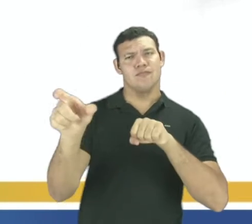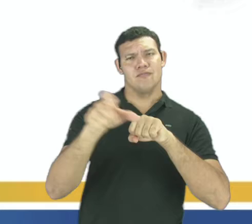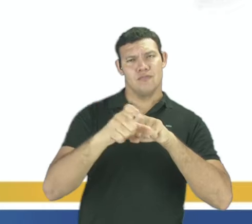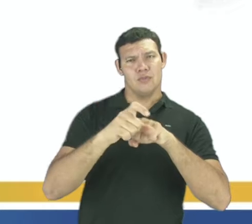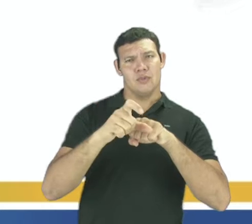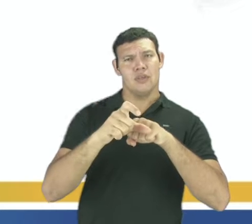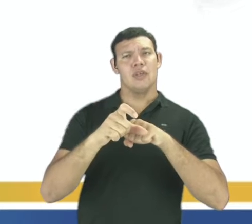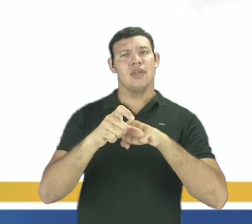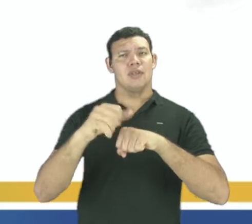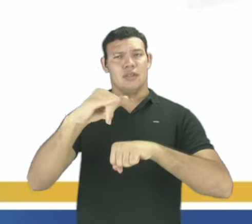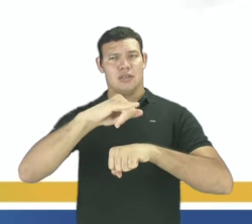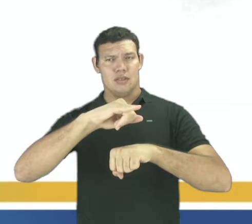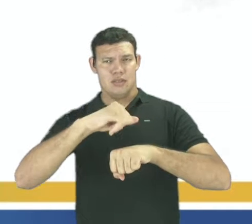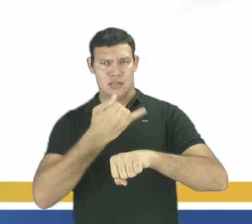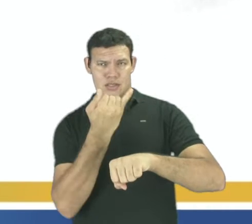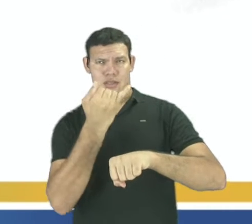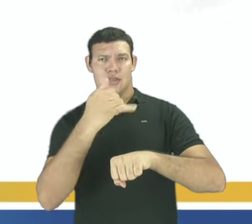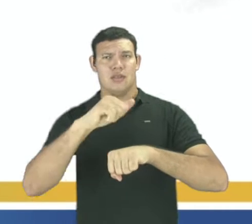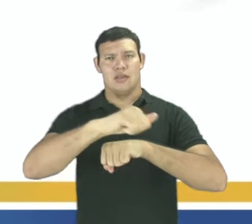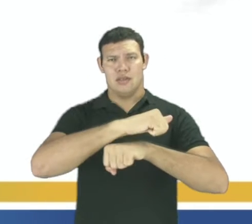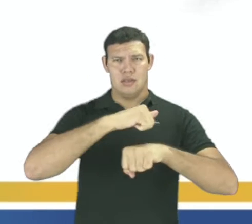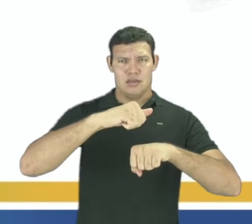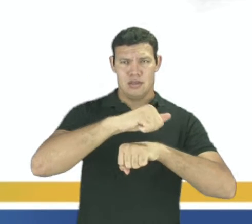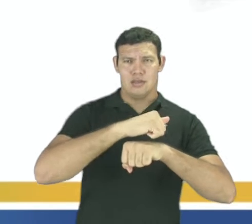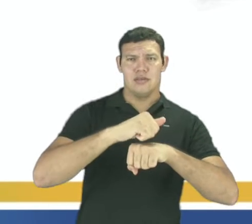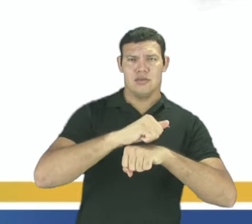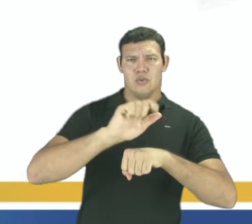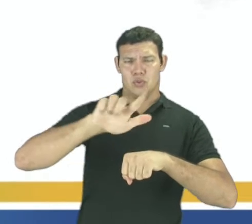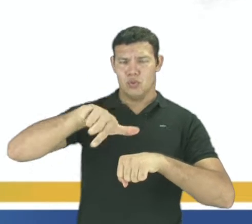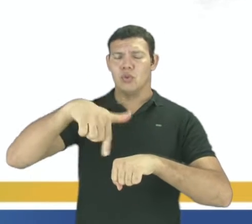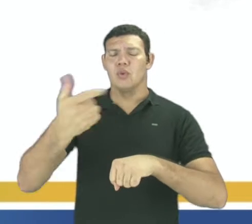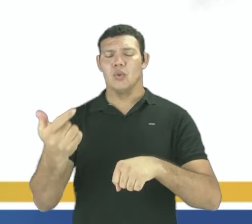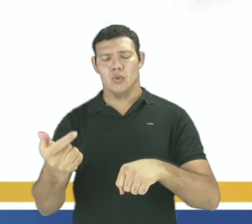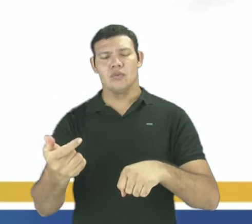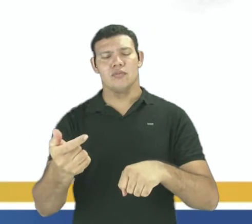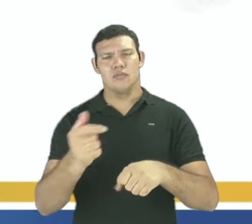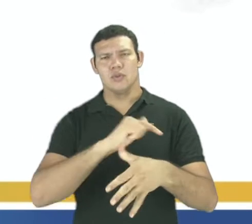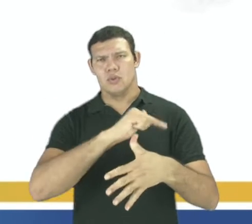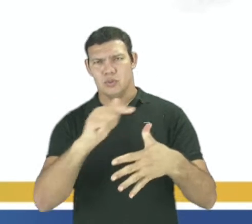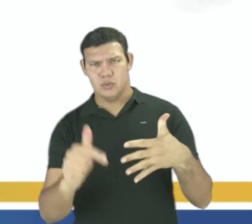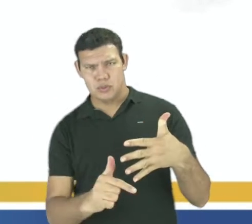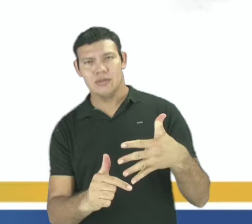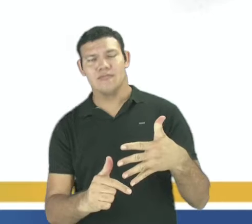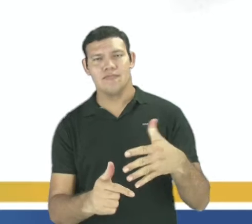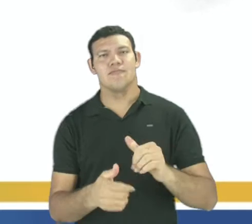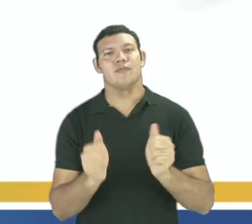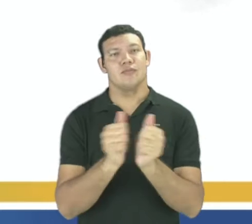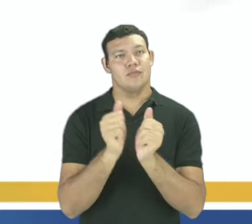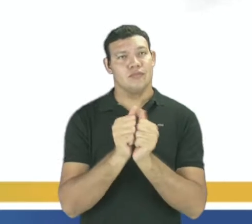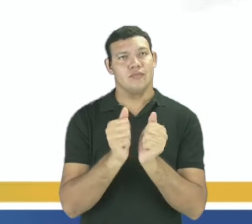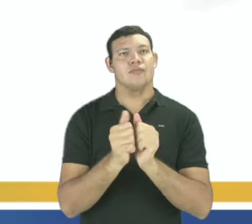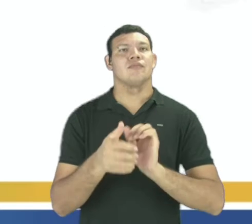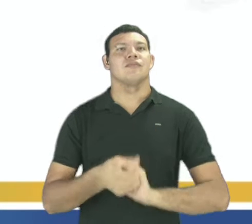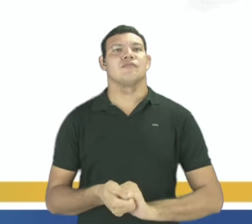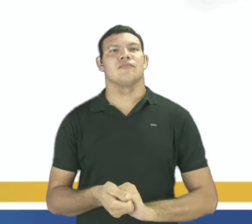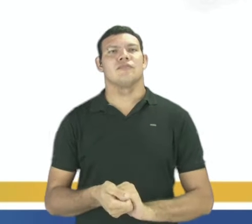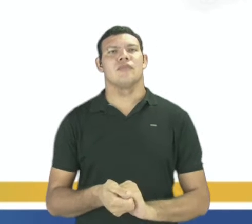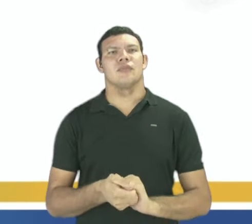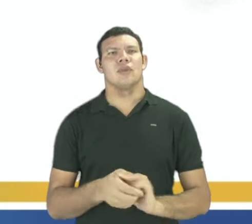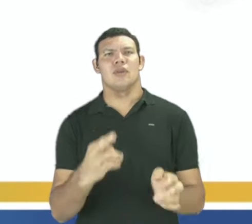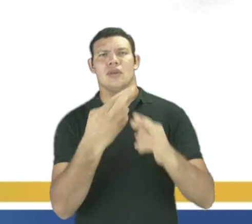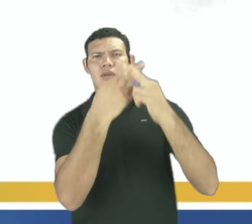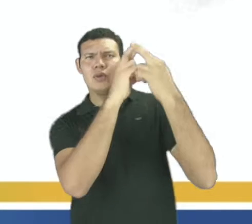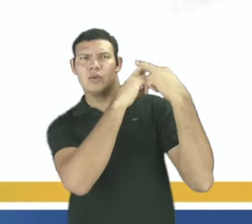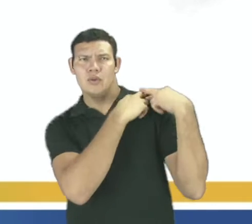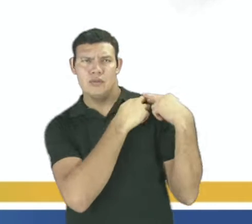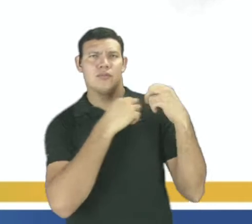substantivos, adjetivos, advérbios e locuções adverbiais. Papel do advérbio no dia a dia. Vocês